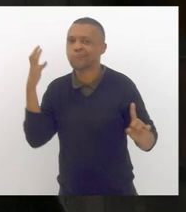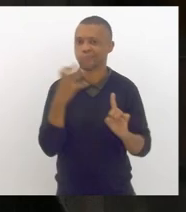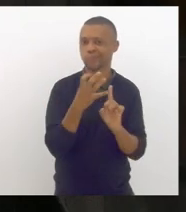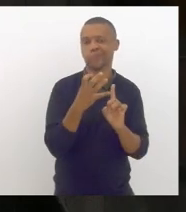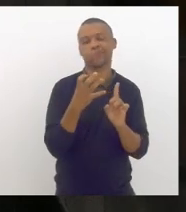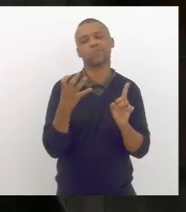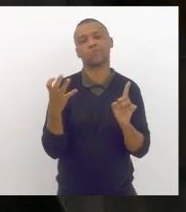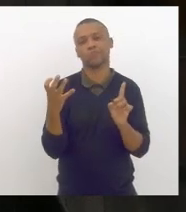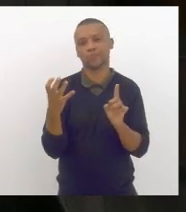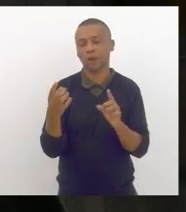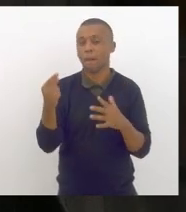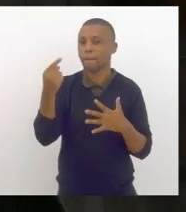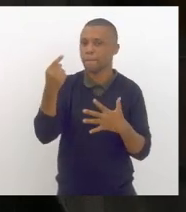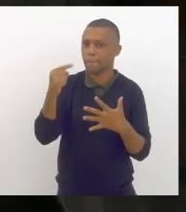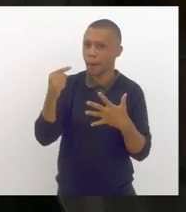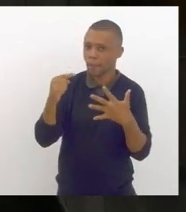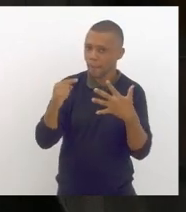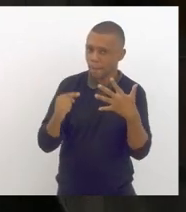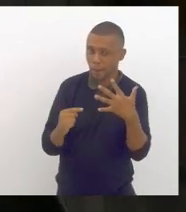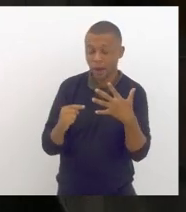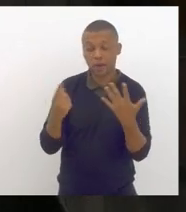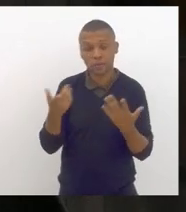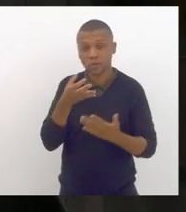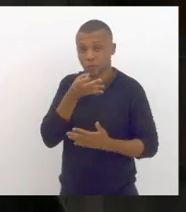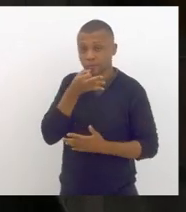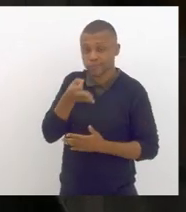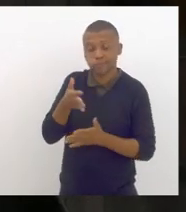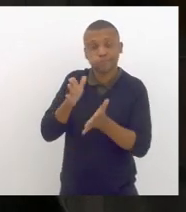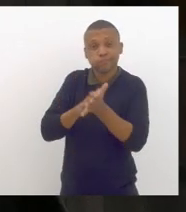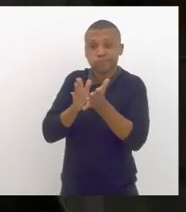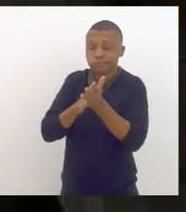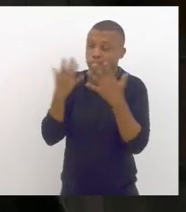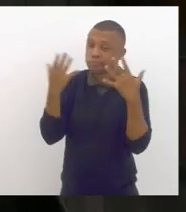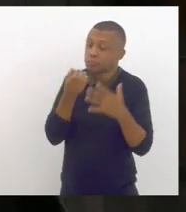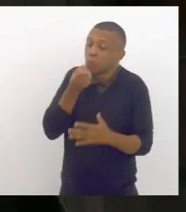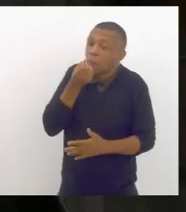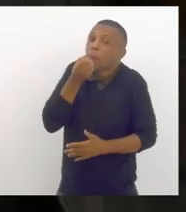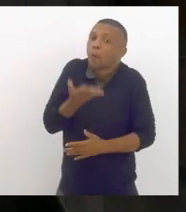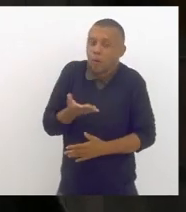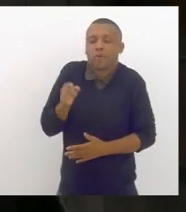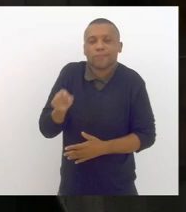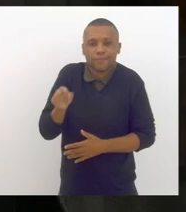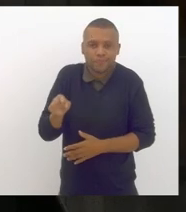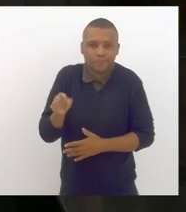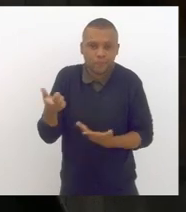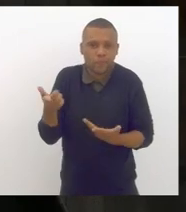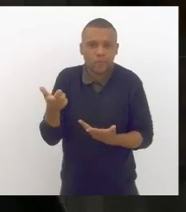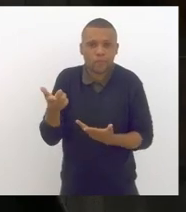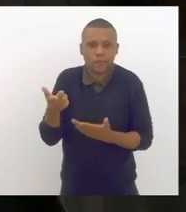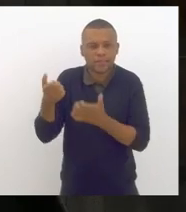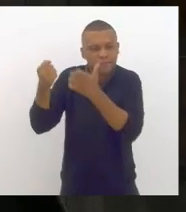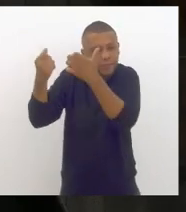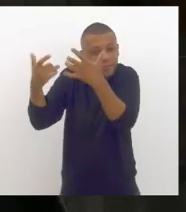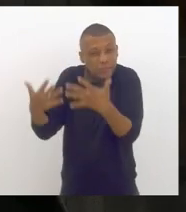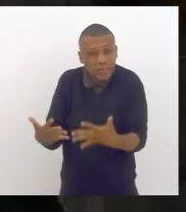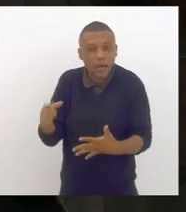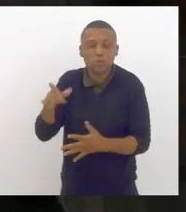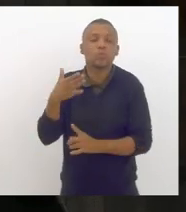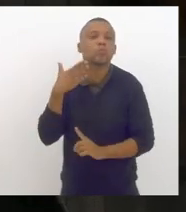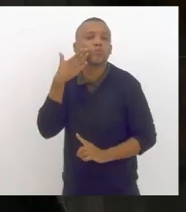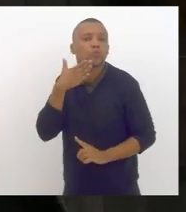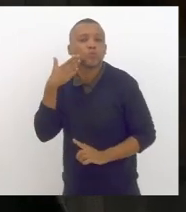Então tudo isso foi a meu ver muito bem muito bem fixado no